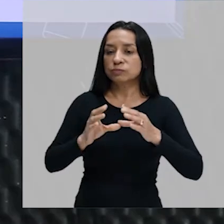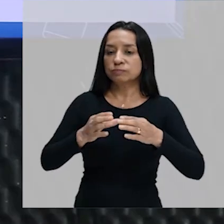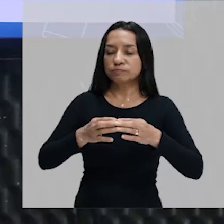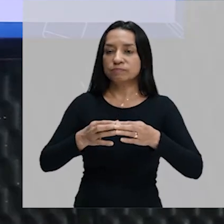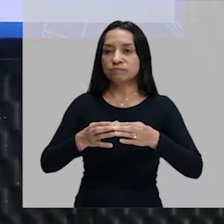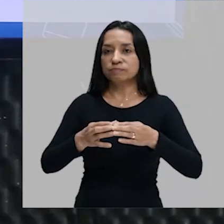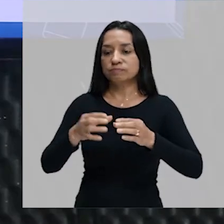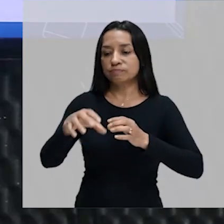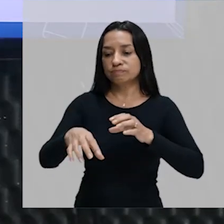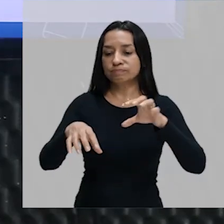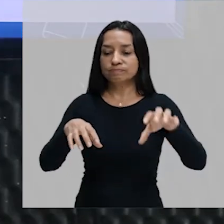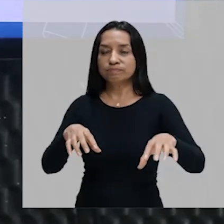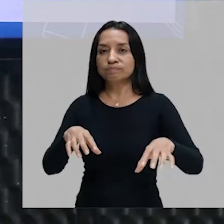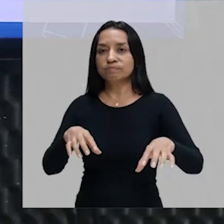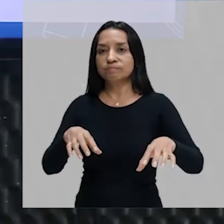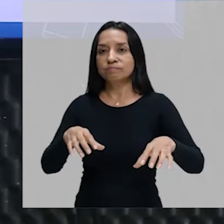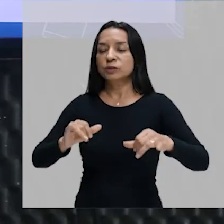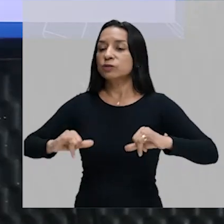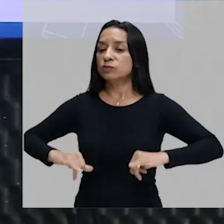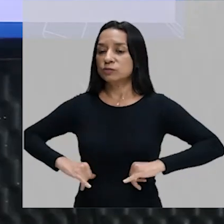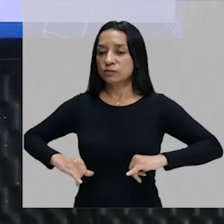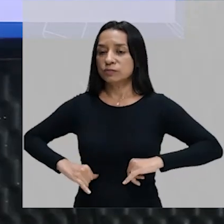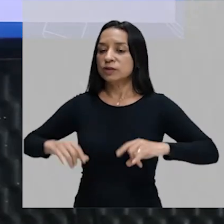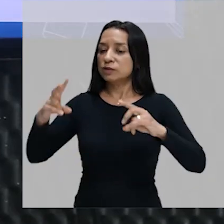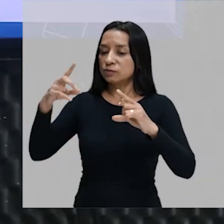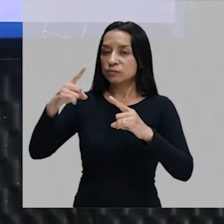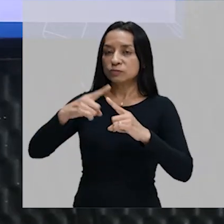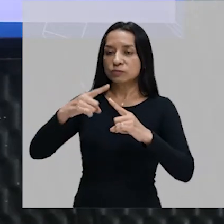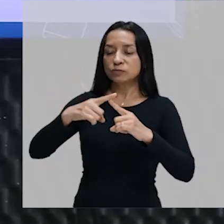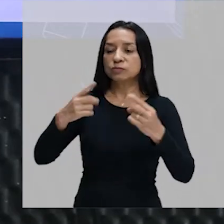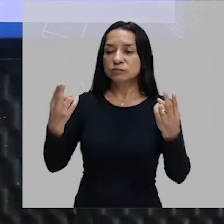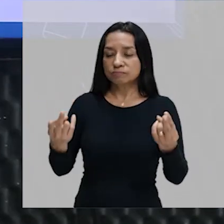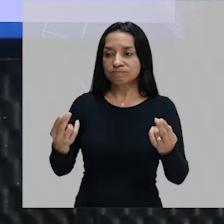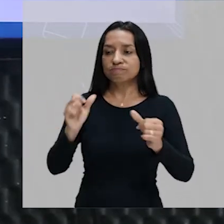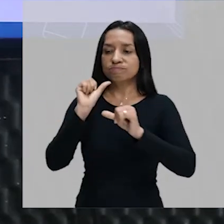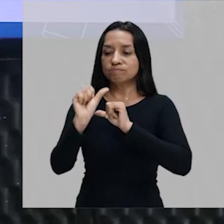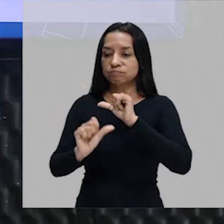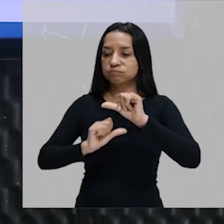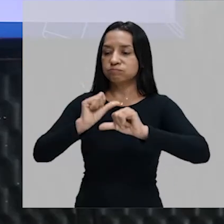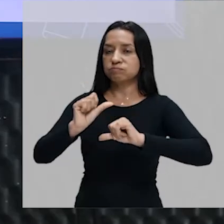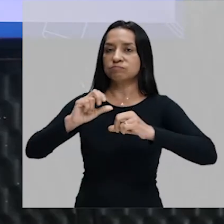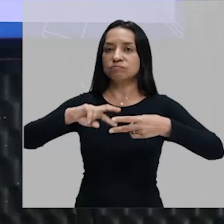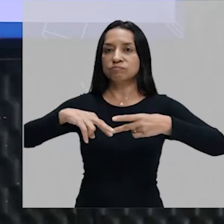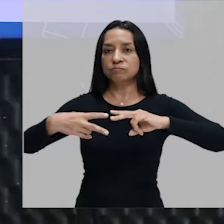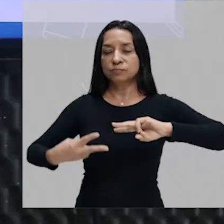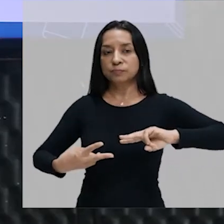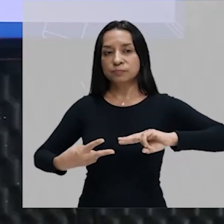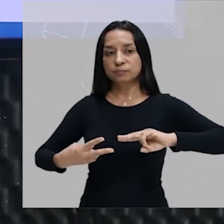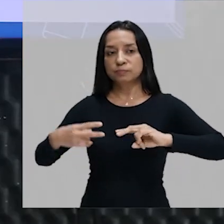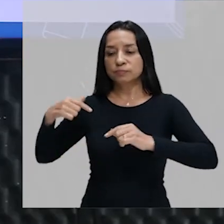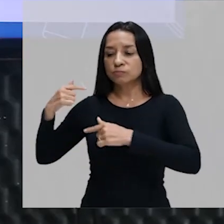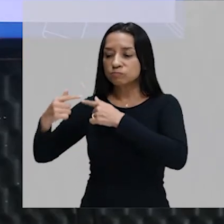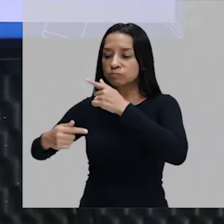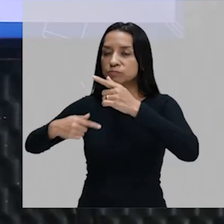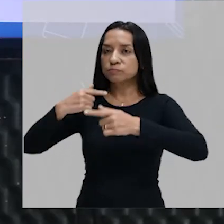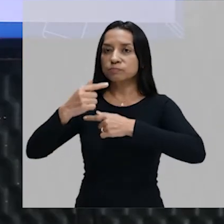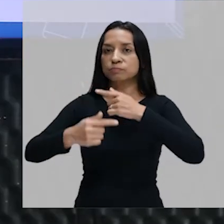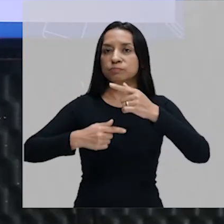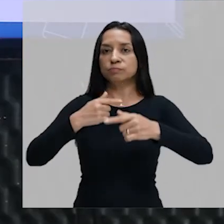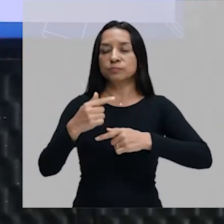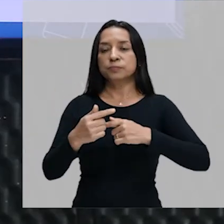grupos sofrerem os mesmos tipos de mutações genéticas, ok? Então, depois de muitas e muitas